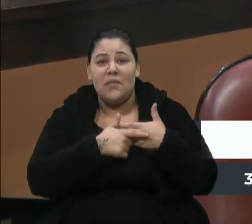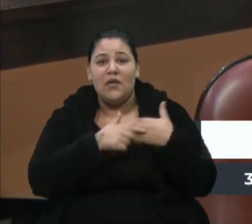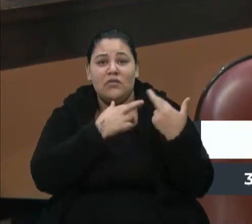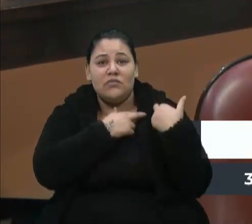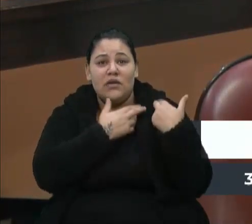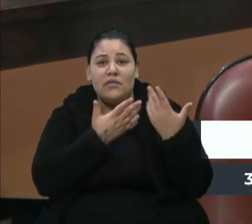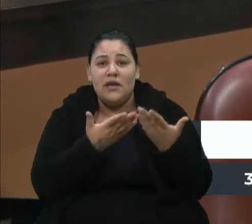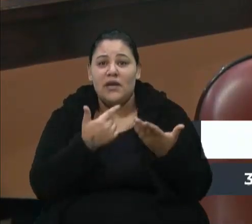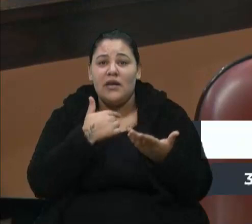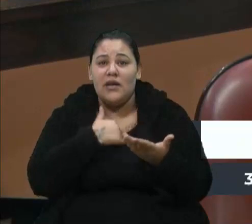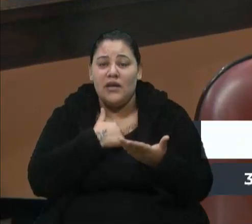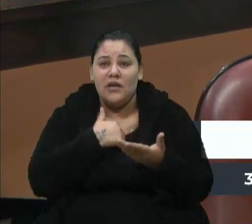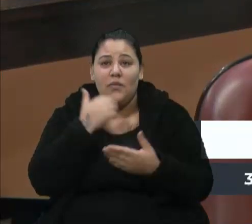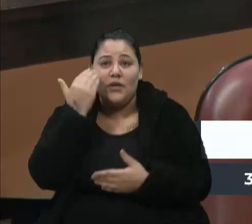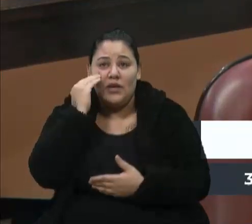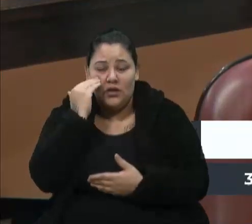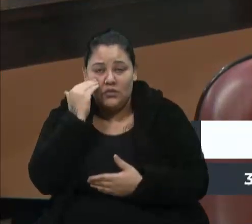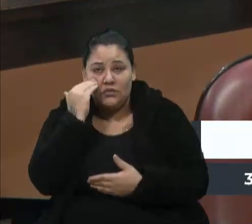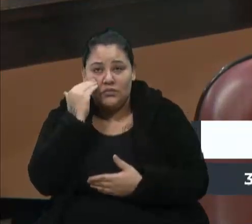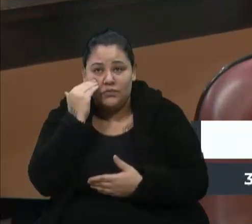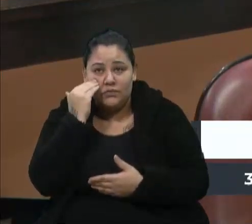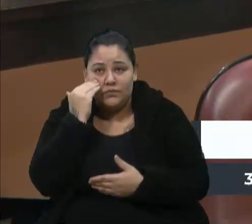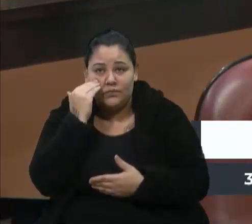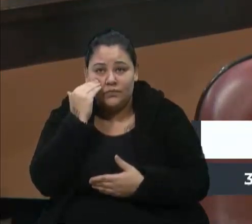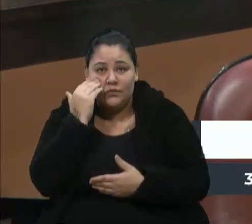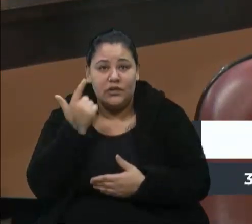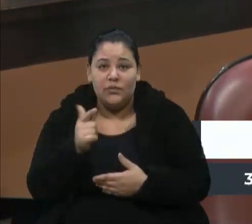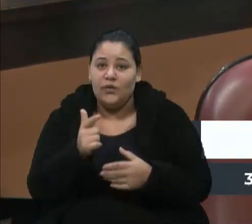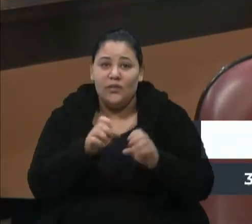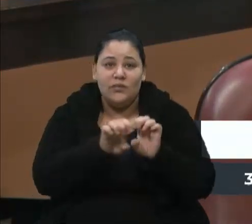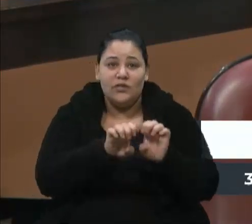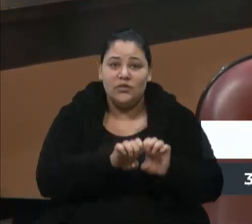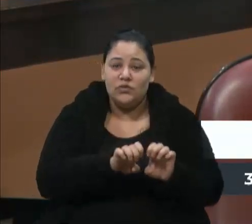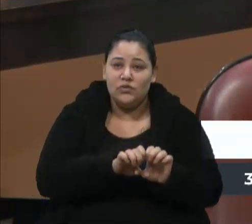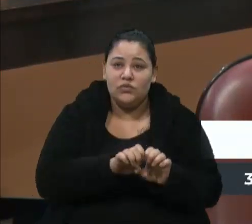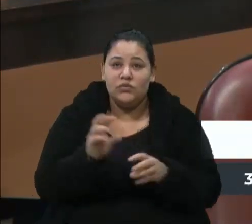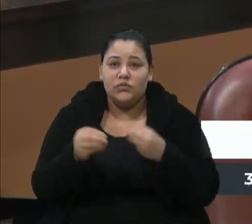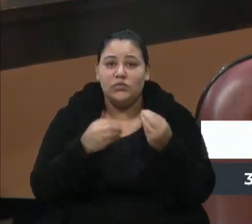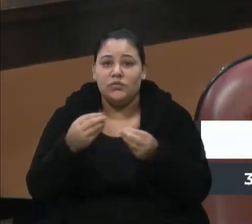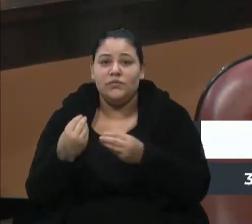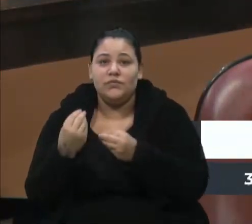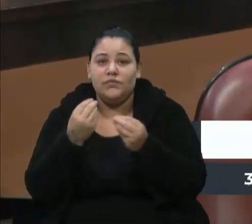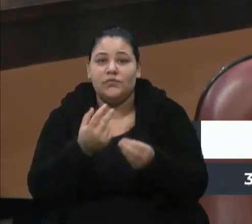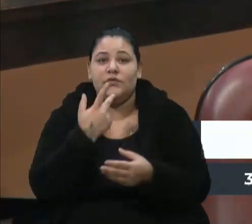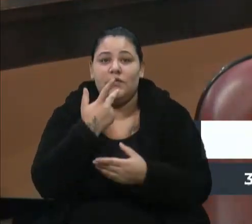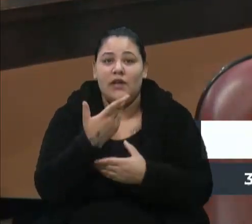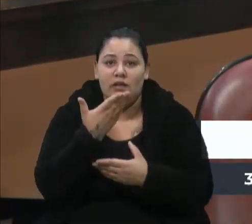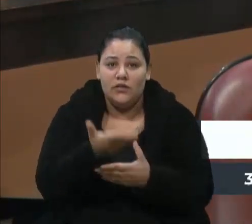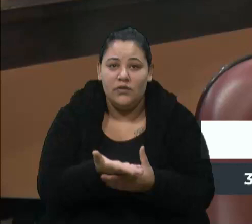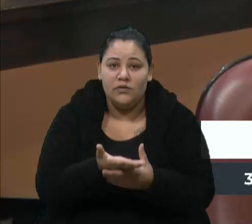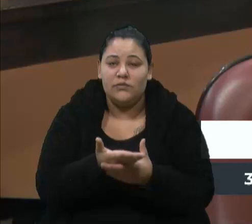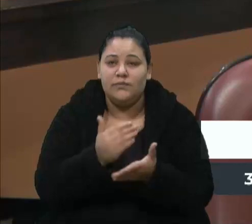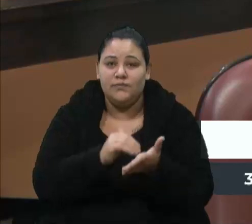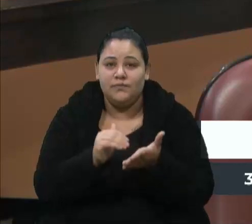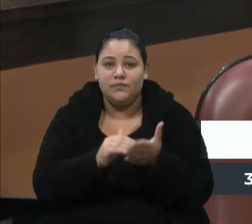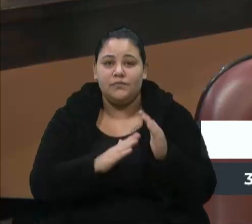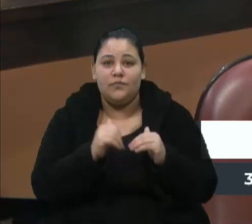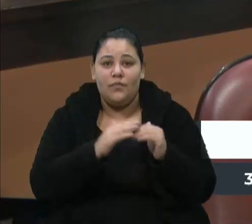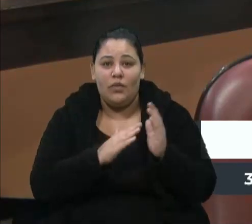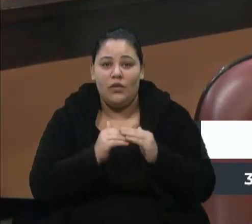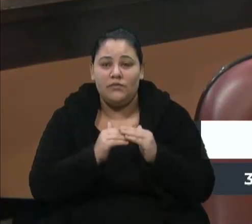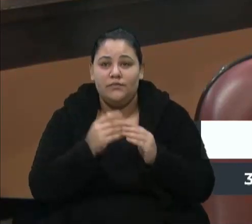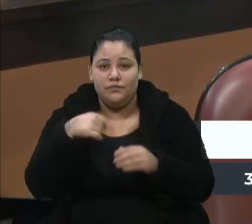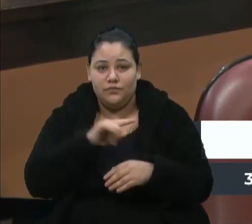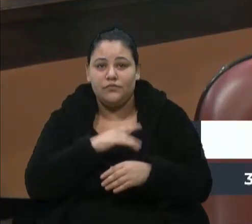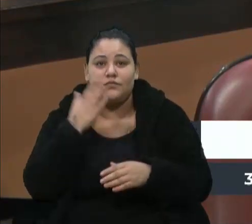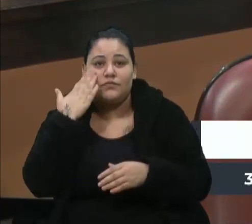Então, eu subentendo, foi superfície de Galope, sem uma estrutura, como foi dado agora na Secretaria de Obras, sabemos da